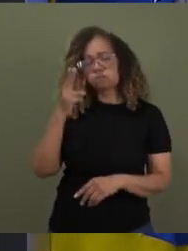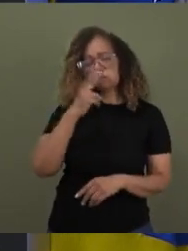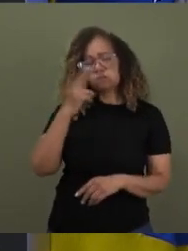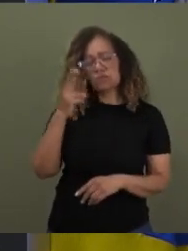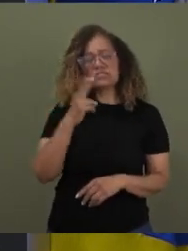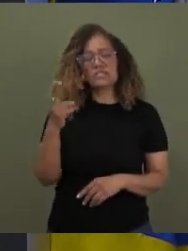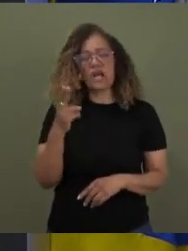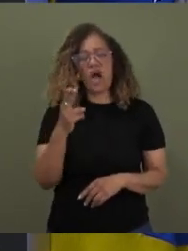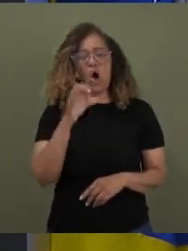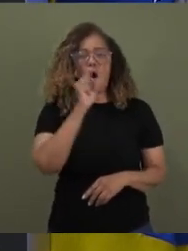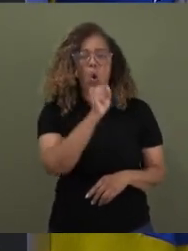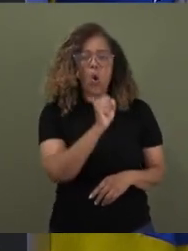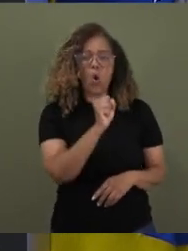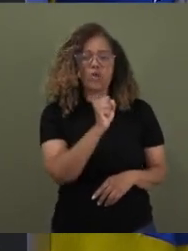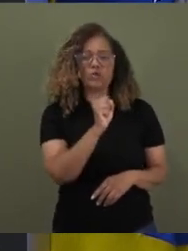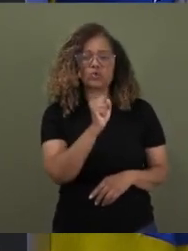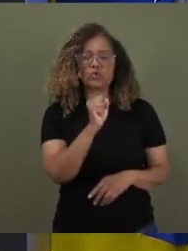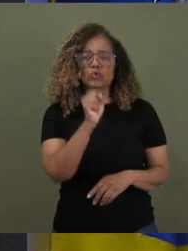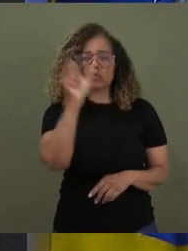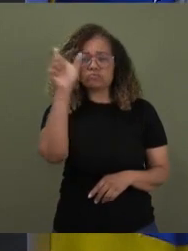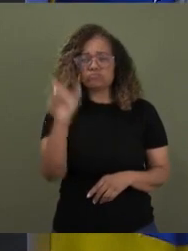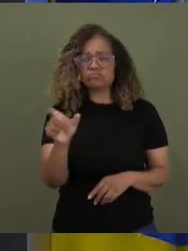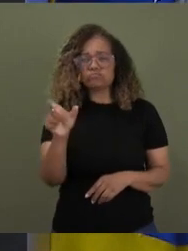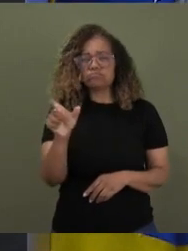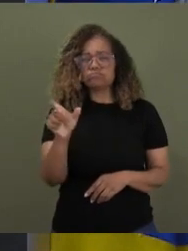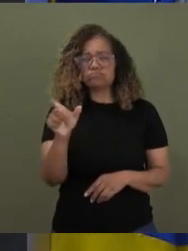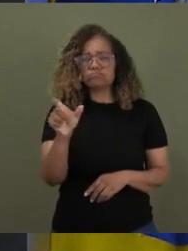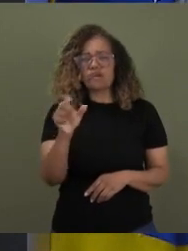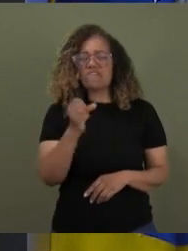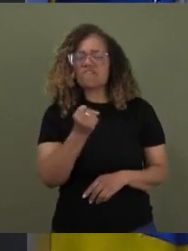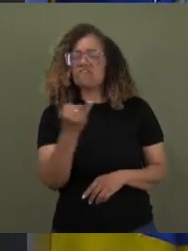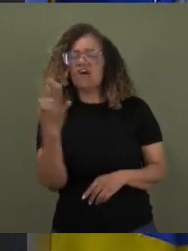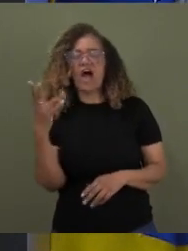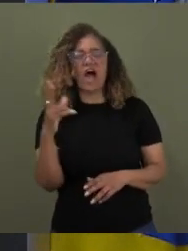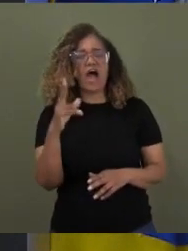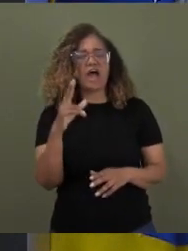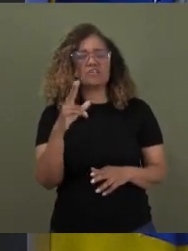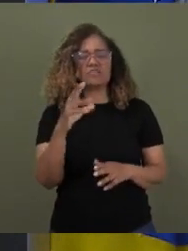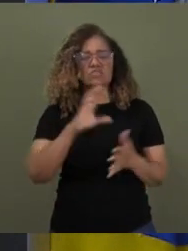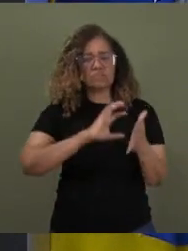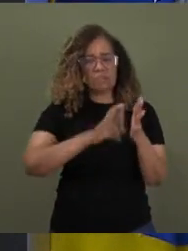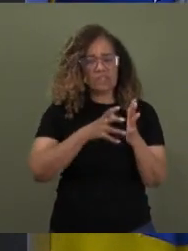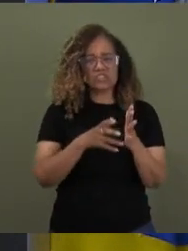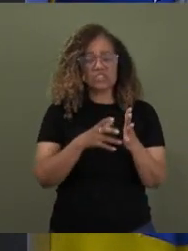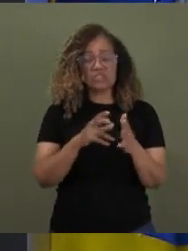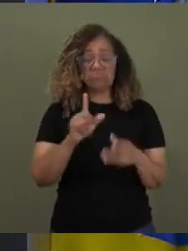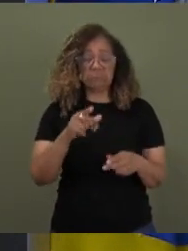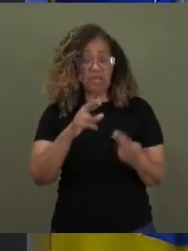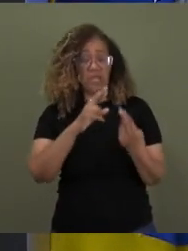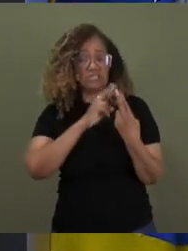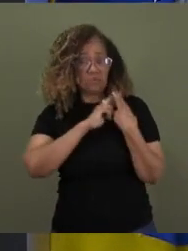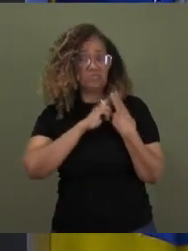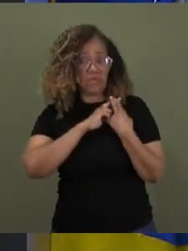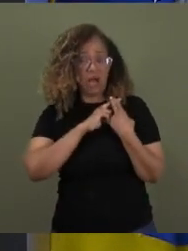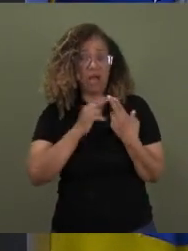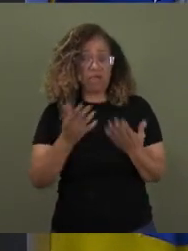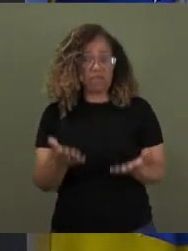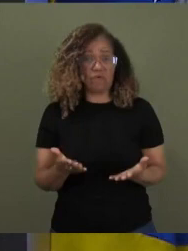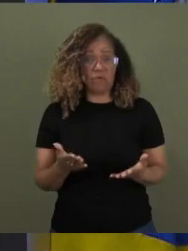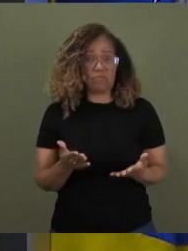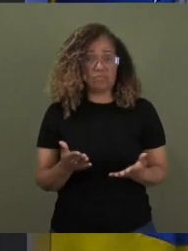esses 8 ex-ministros de vários partidos são responsáveis por